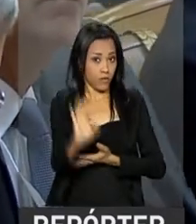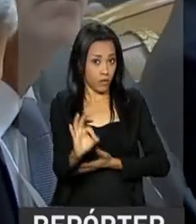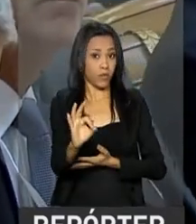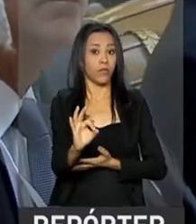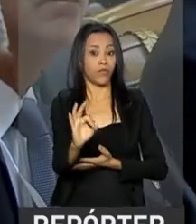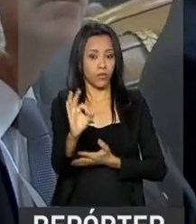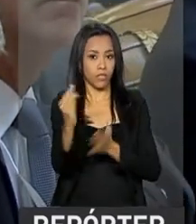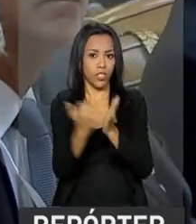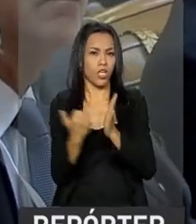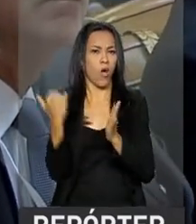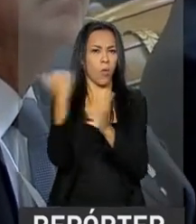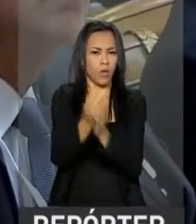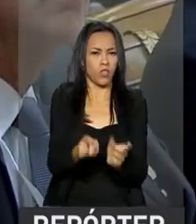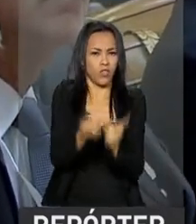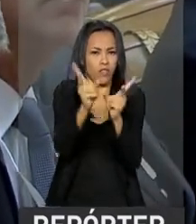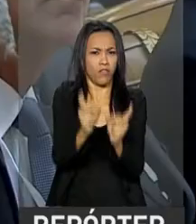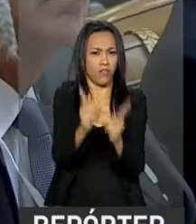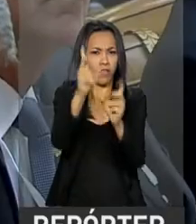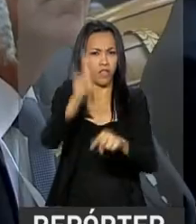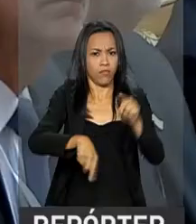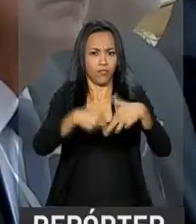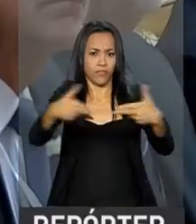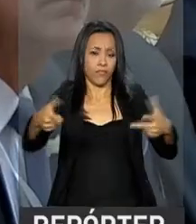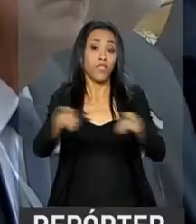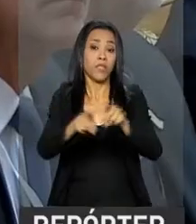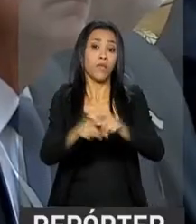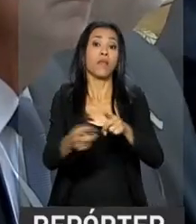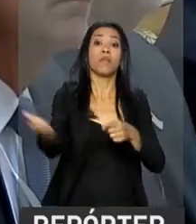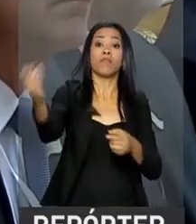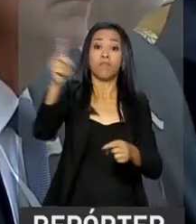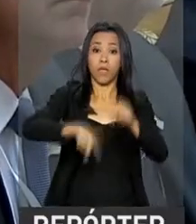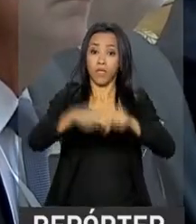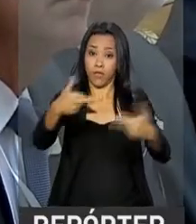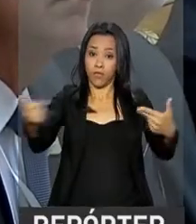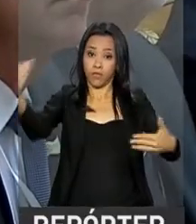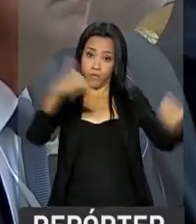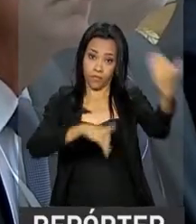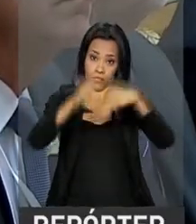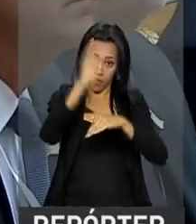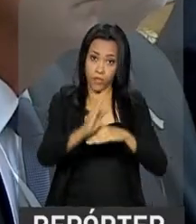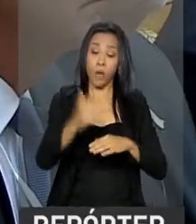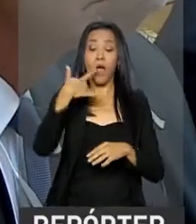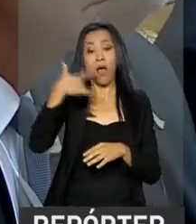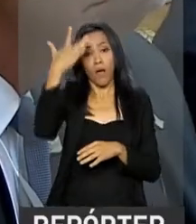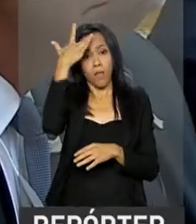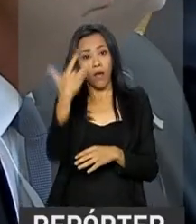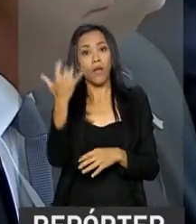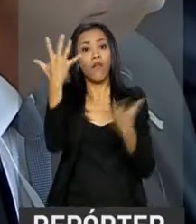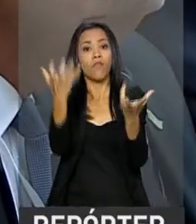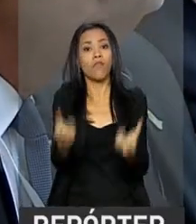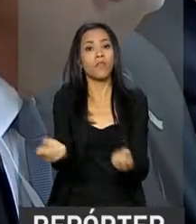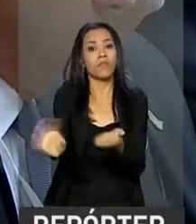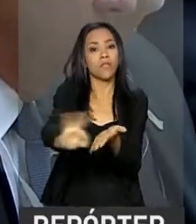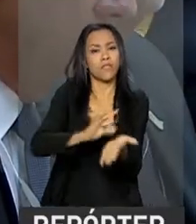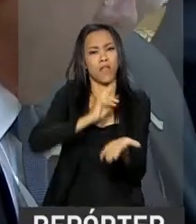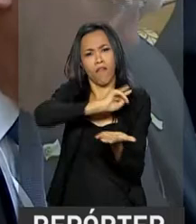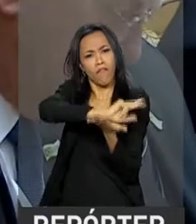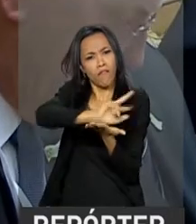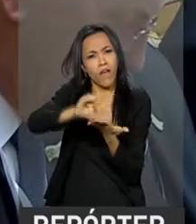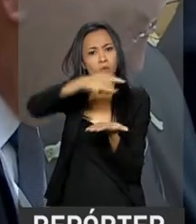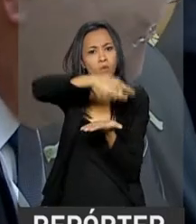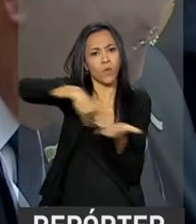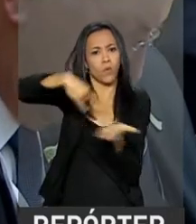aumento entre exportações e importações. Amanhã nós vamos assinar vários atos que aumentam